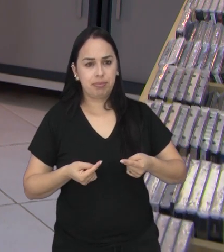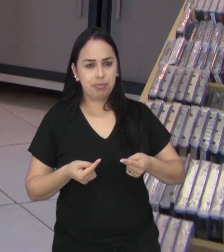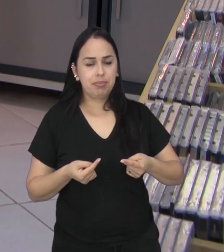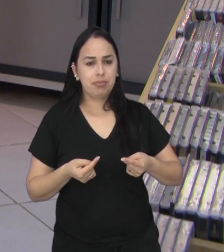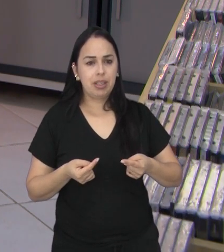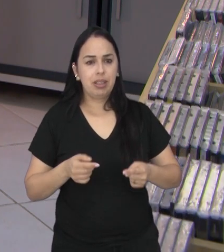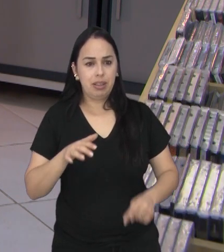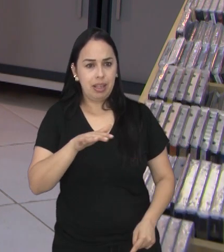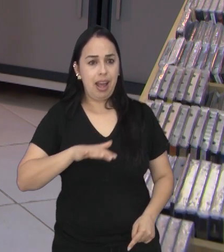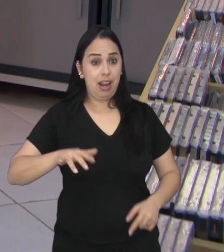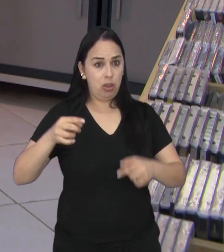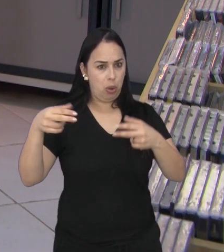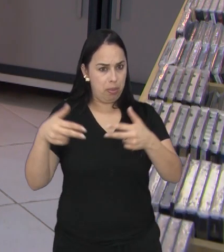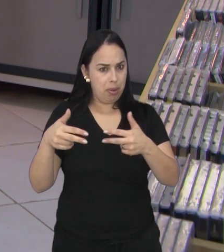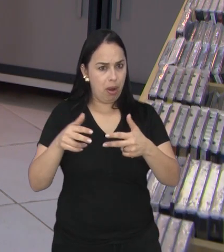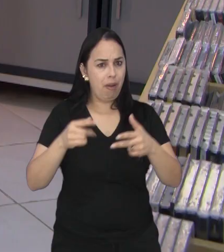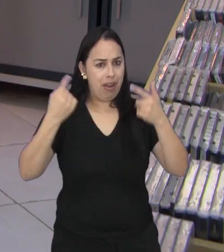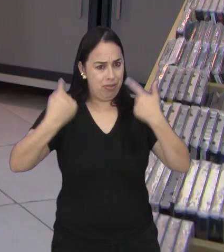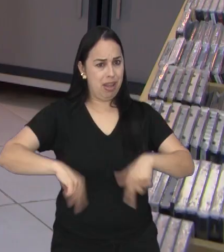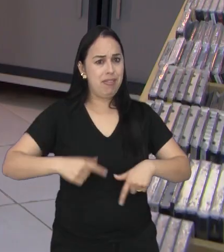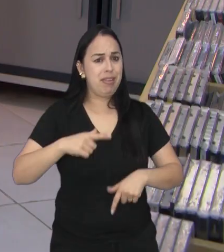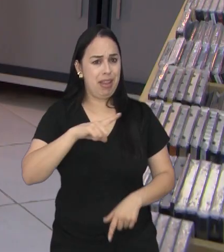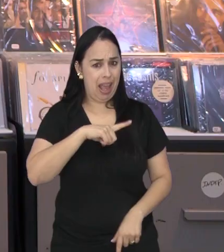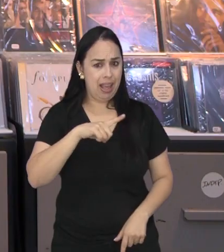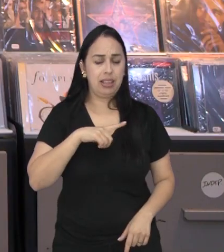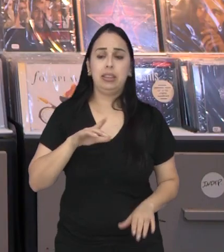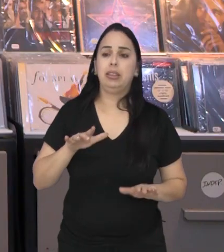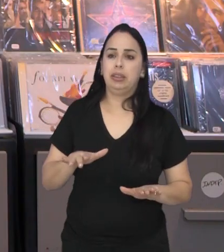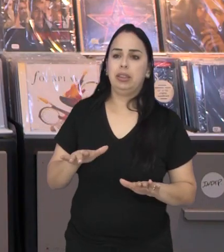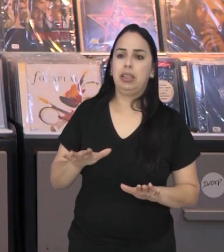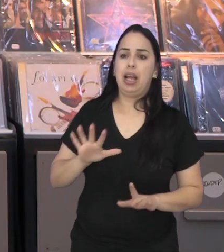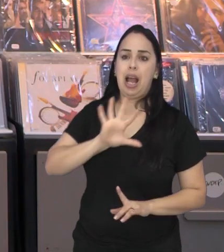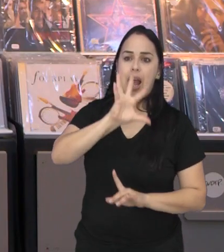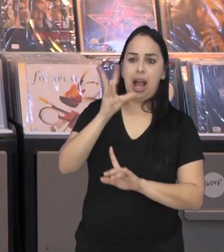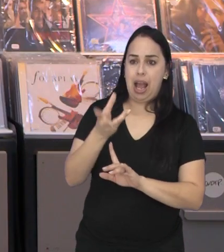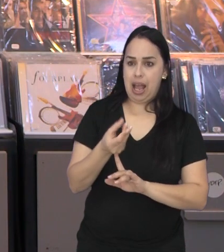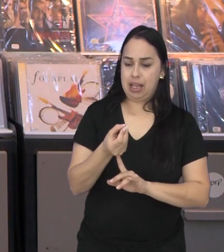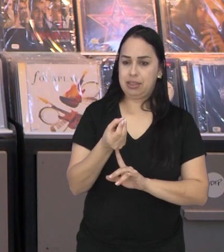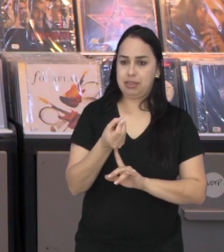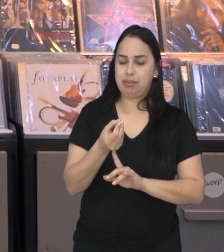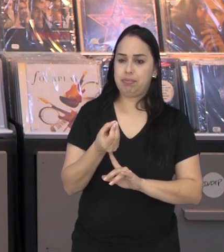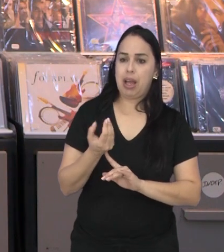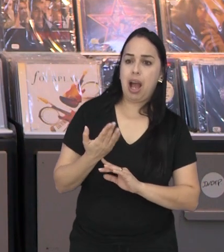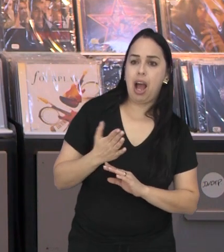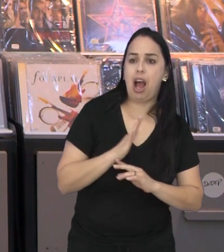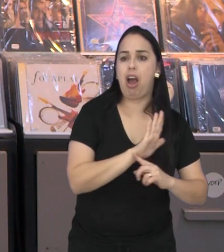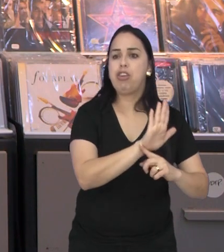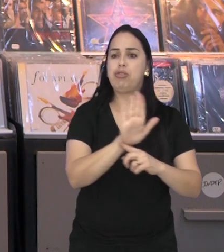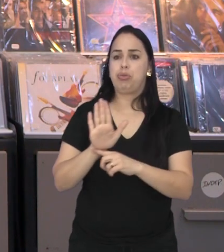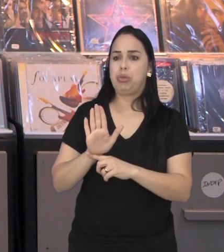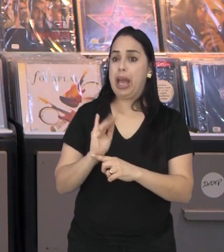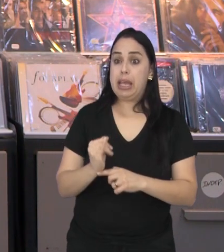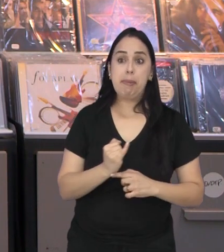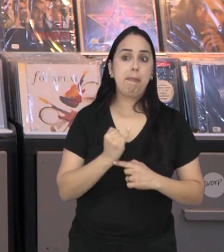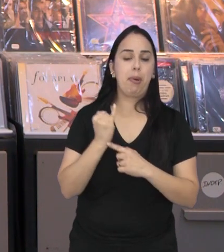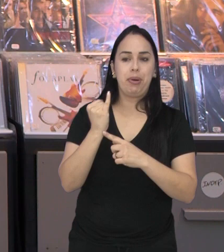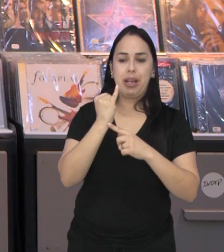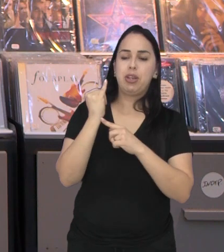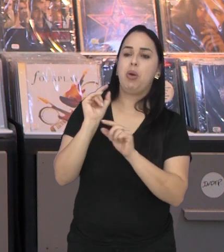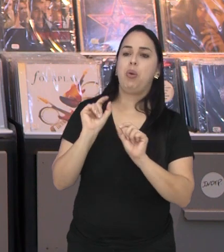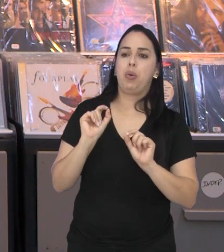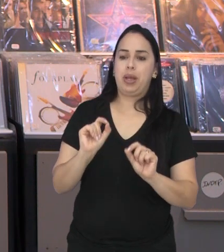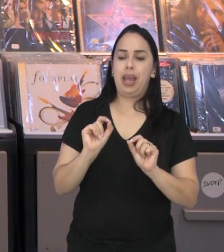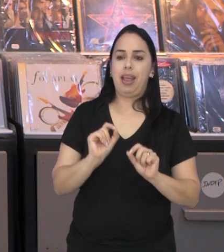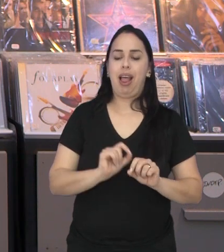só no hip hop, mas, né, ser mulher. De modo geral. Eu acho que a arte, ela desempenha esse papel bastante importante, que